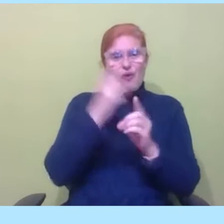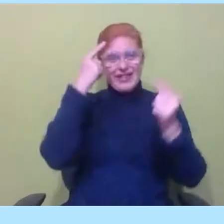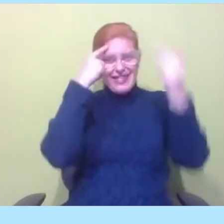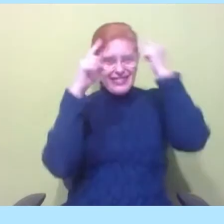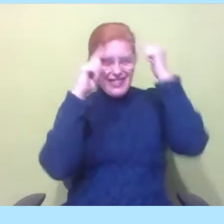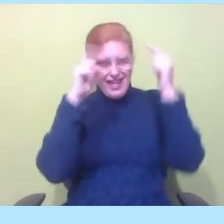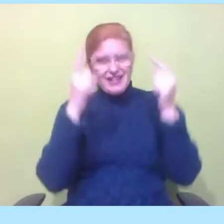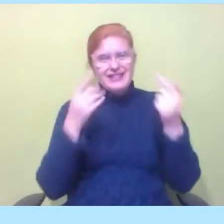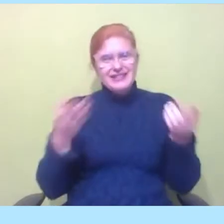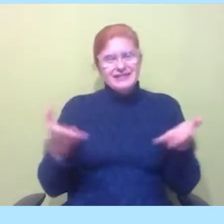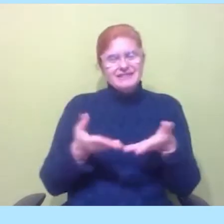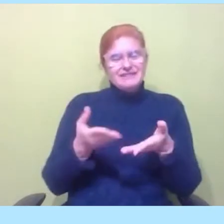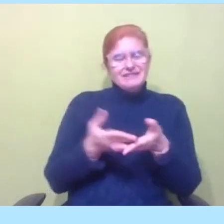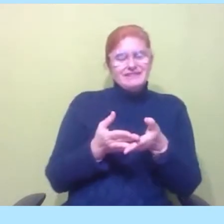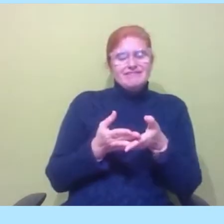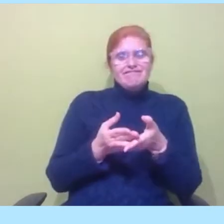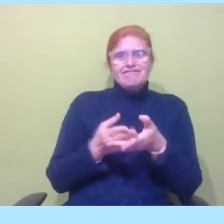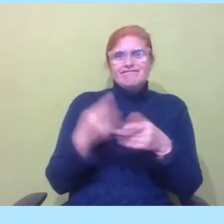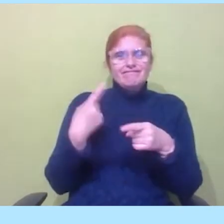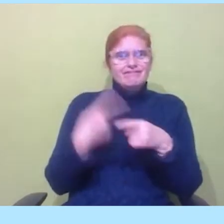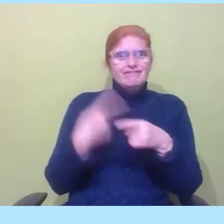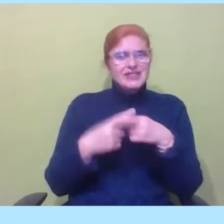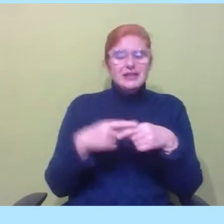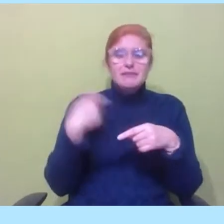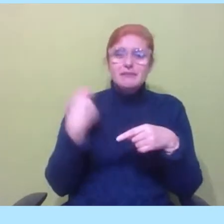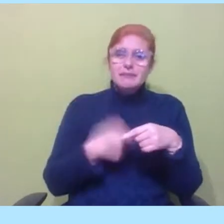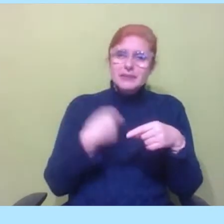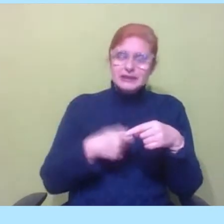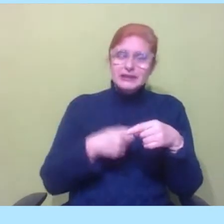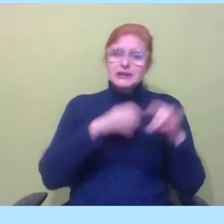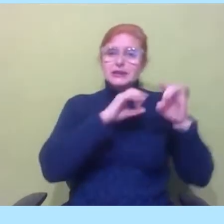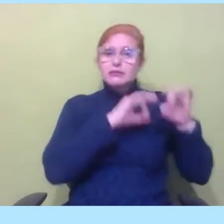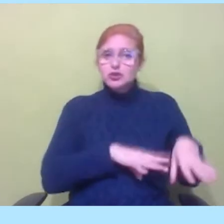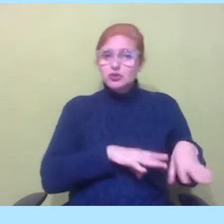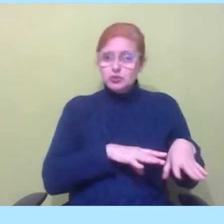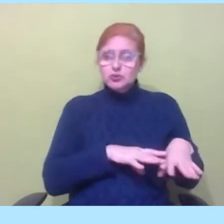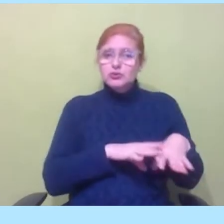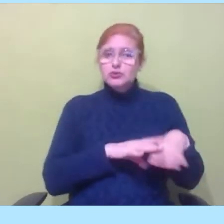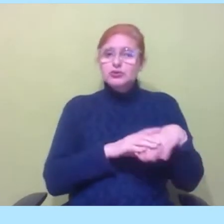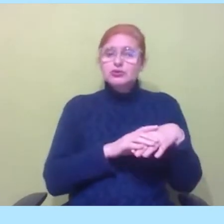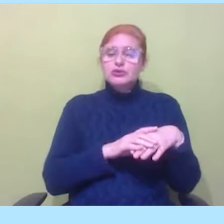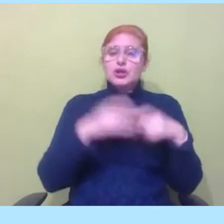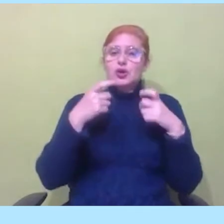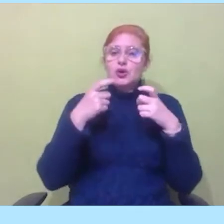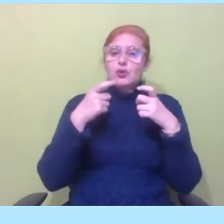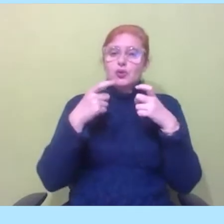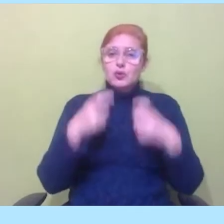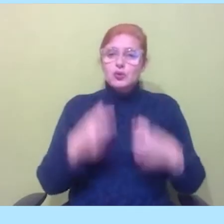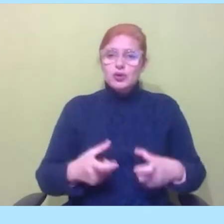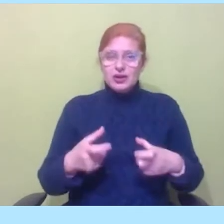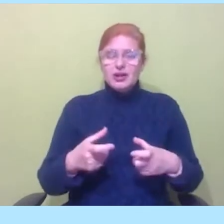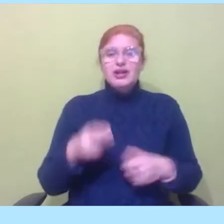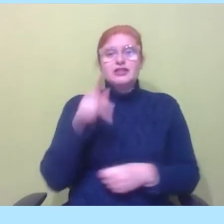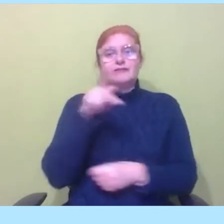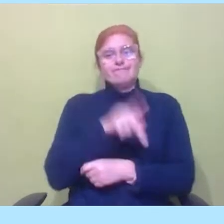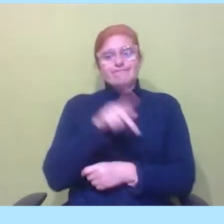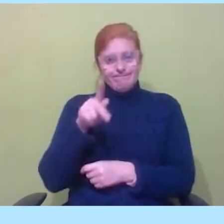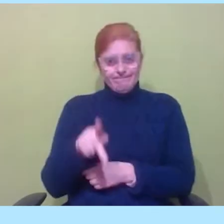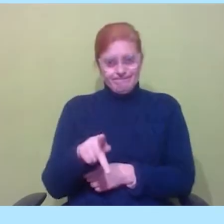O do quanto a gente precisa, inclusive, abandonar um lugar professoral